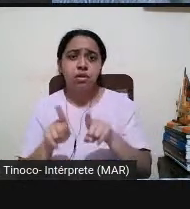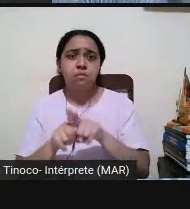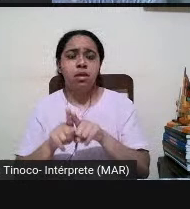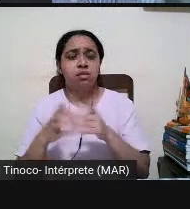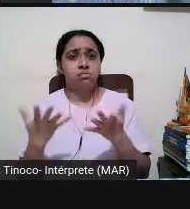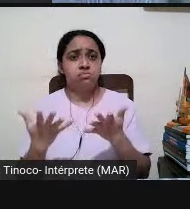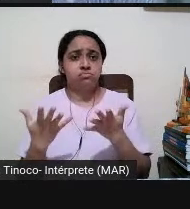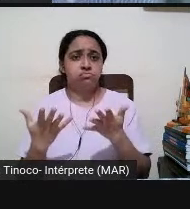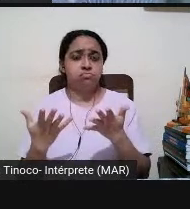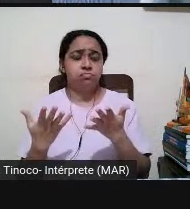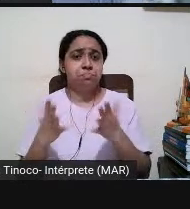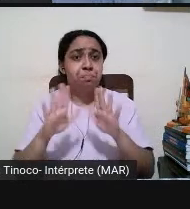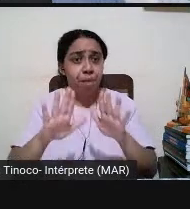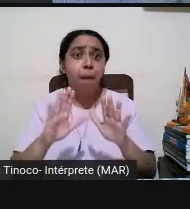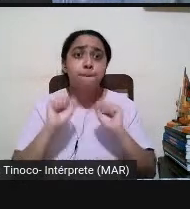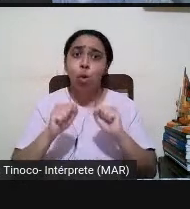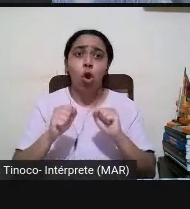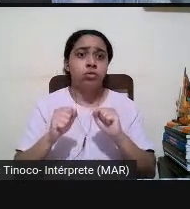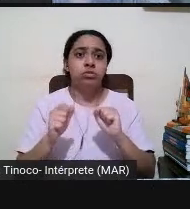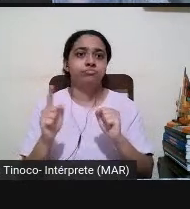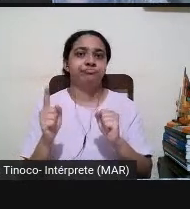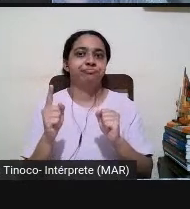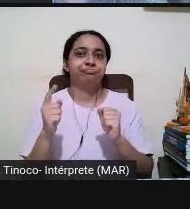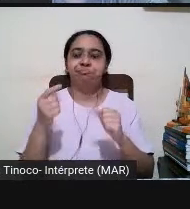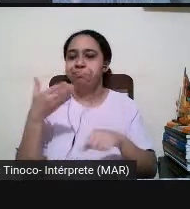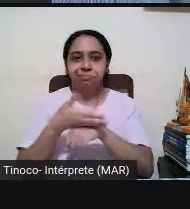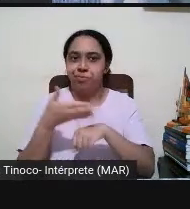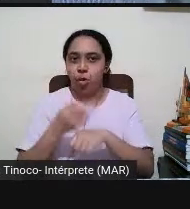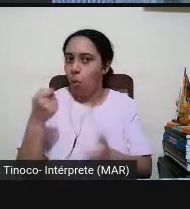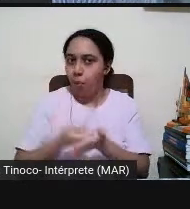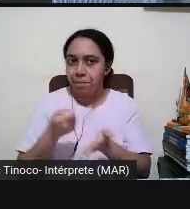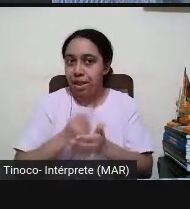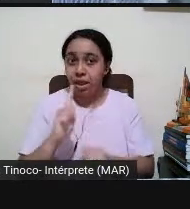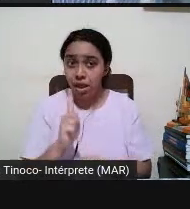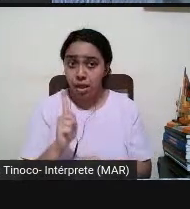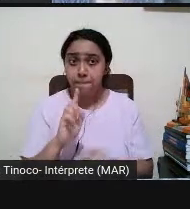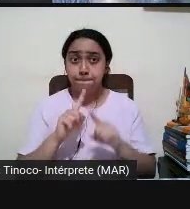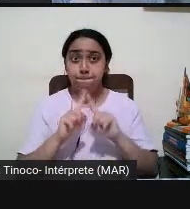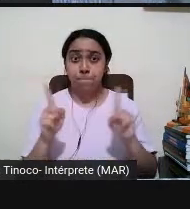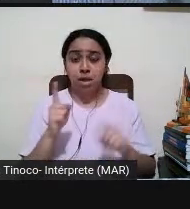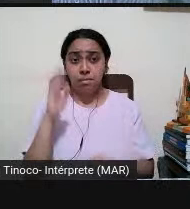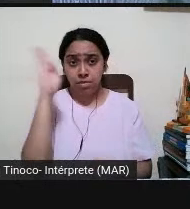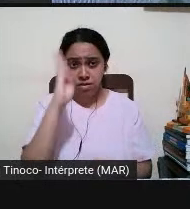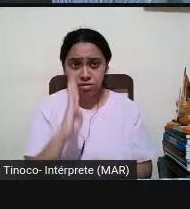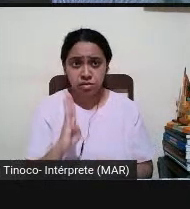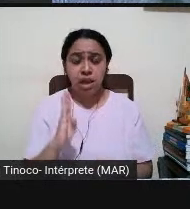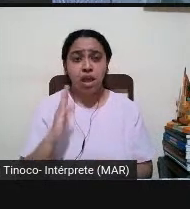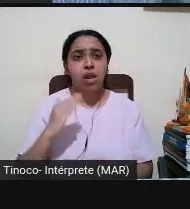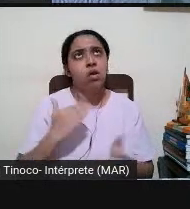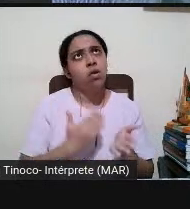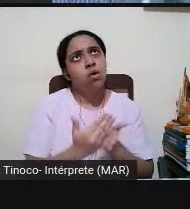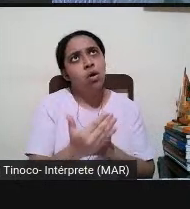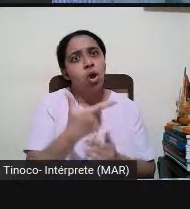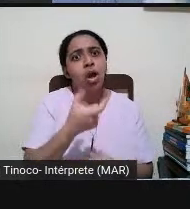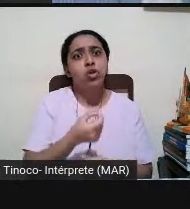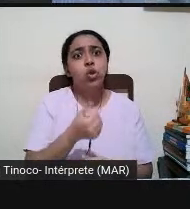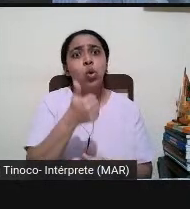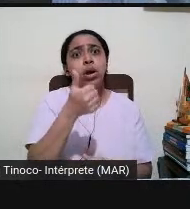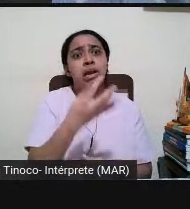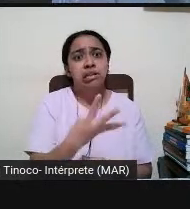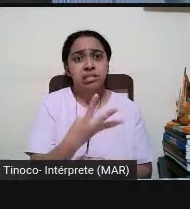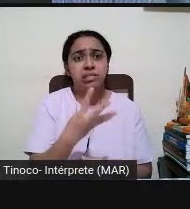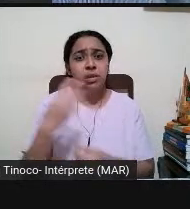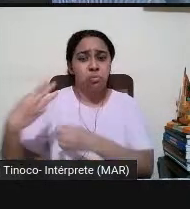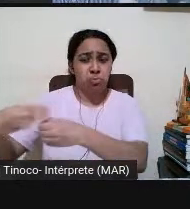mas a priori né aterros sanitários teria que tem uma rima mas a no Brasil a gente desde 2014 está sofrendo com o problema que eu ter